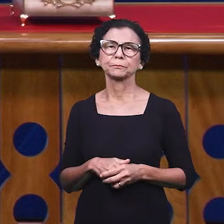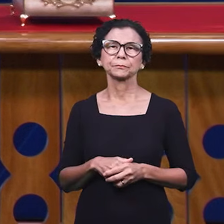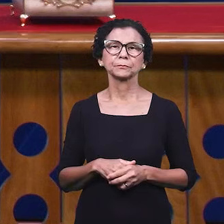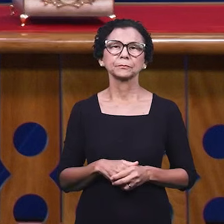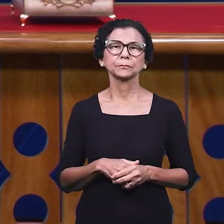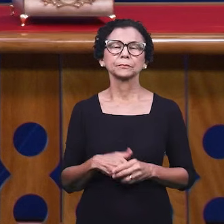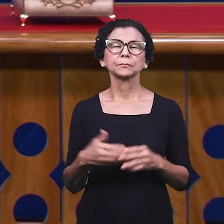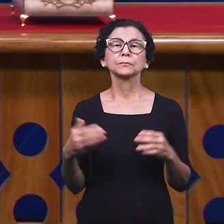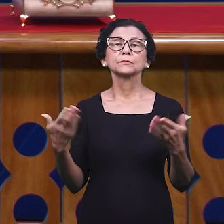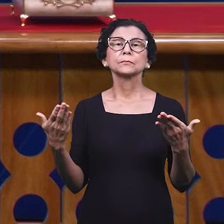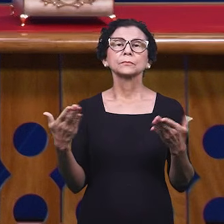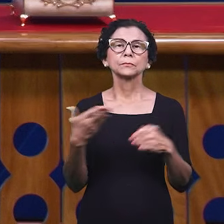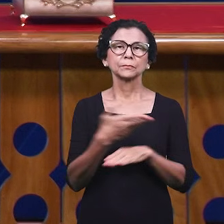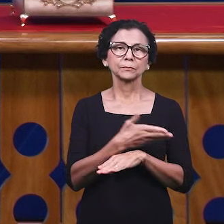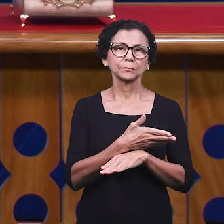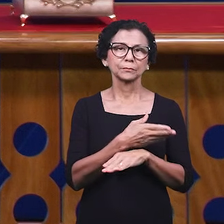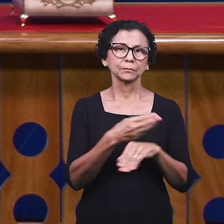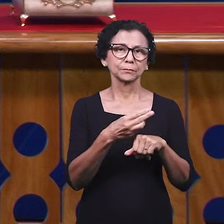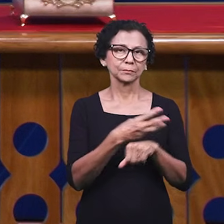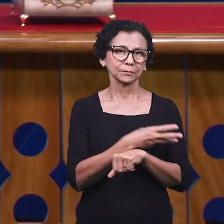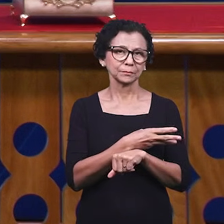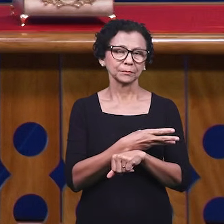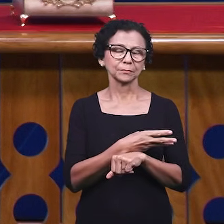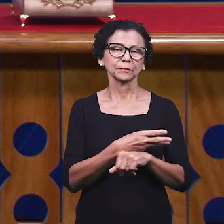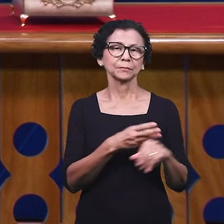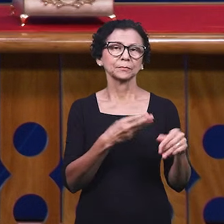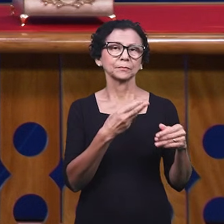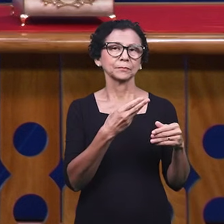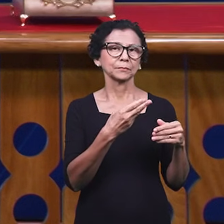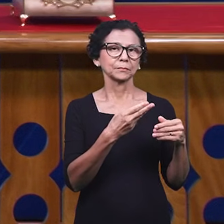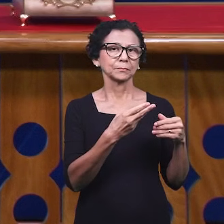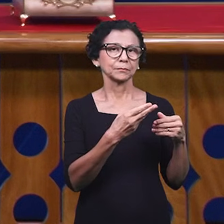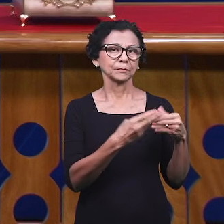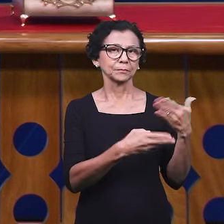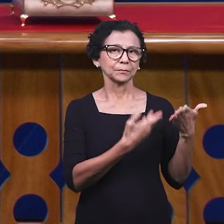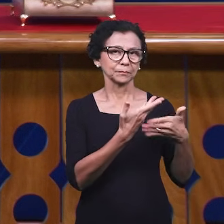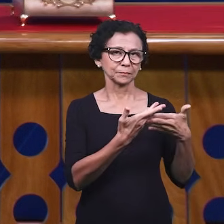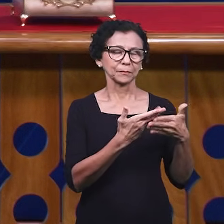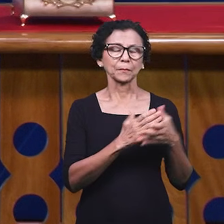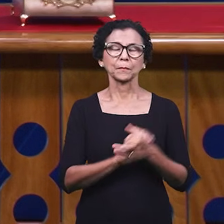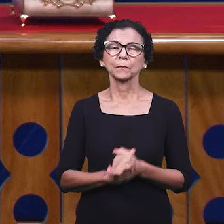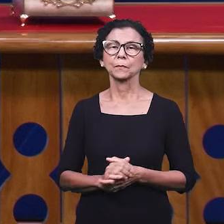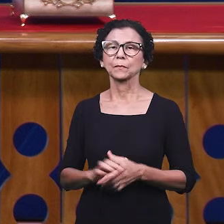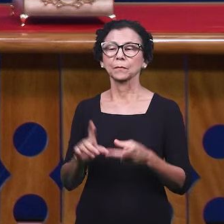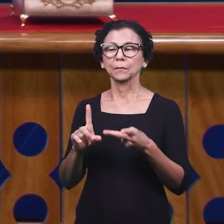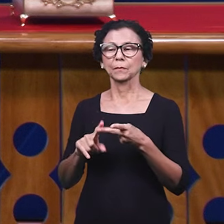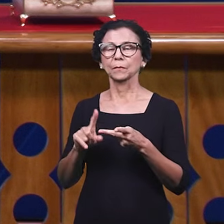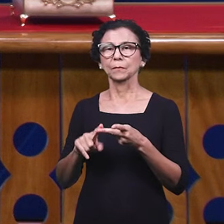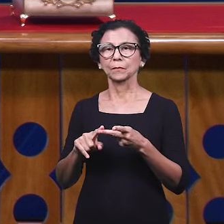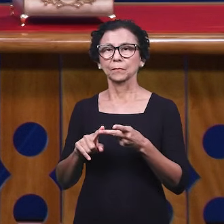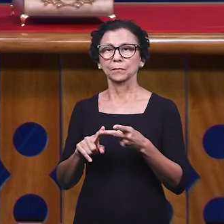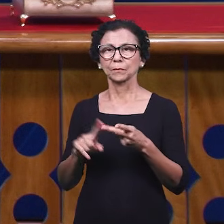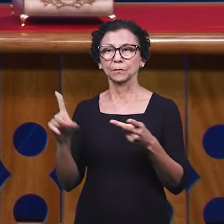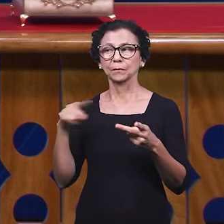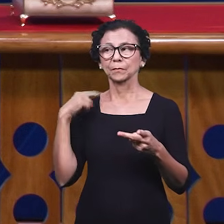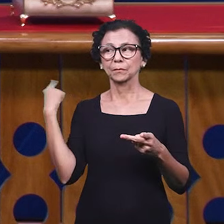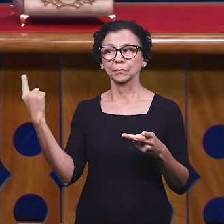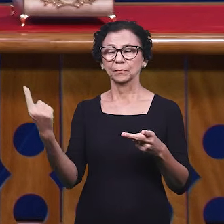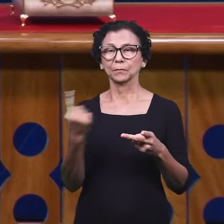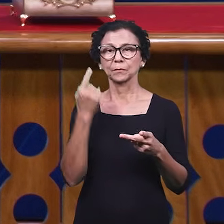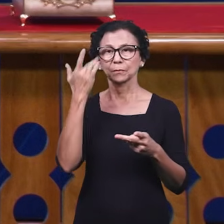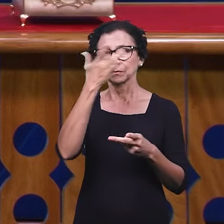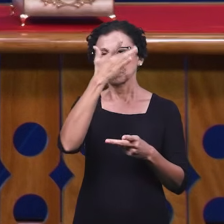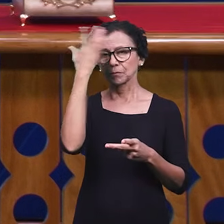a câmera e você vai ser direcionado e vai ser assistido. Mas também tem um outro QR Code para todos os